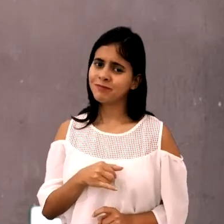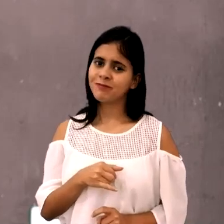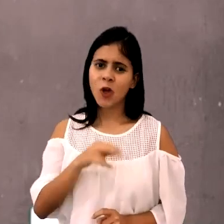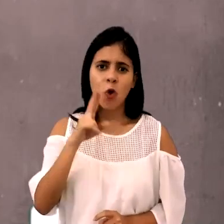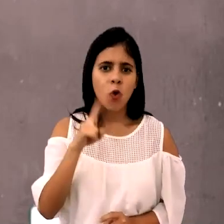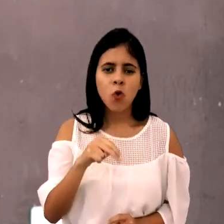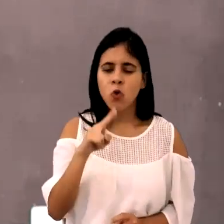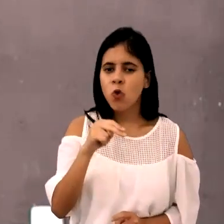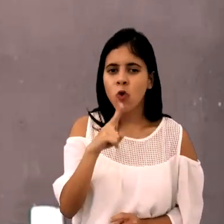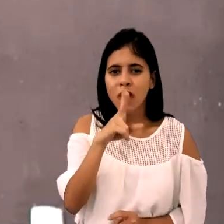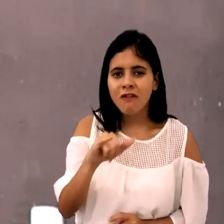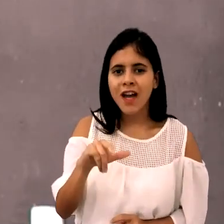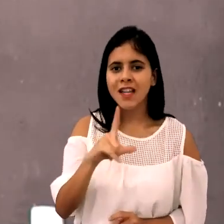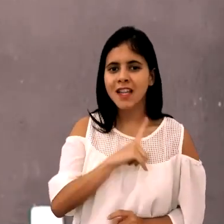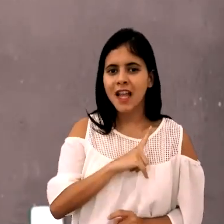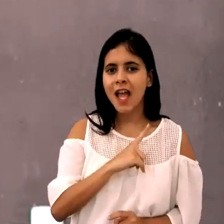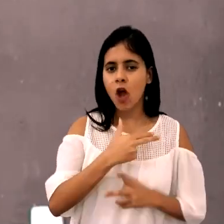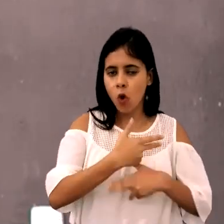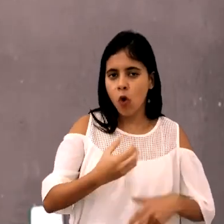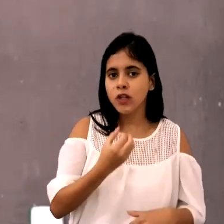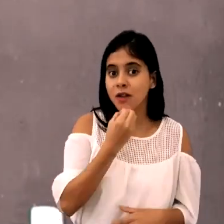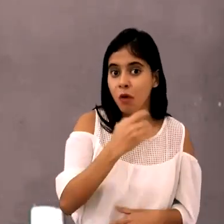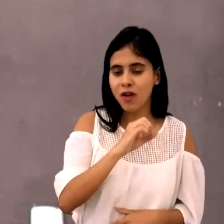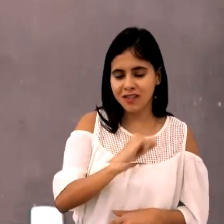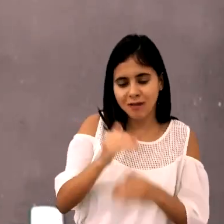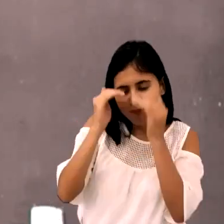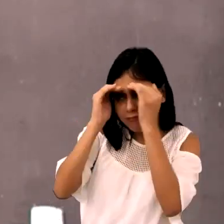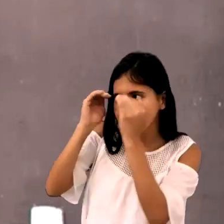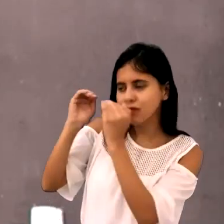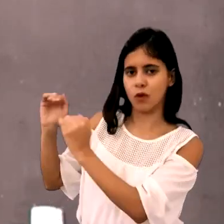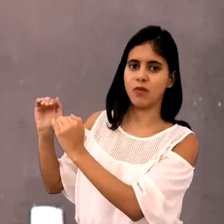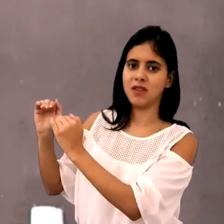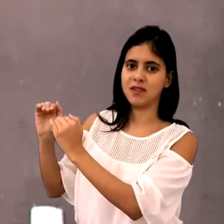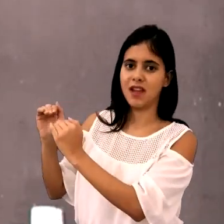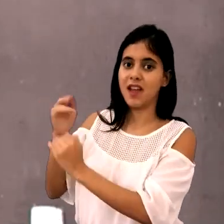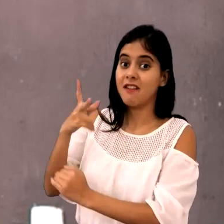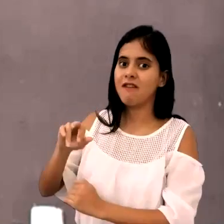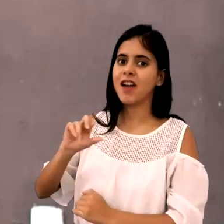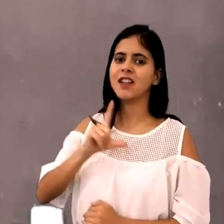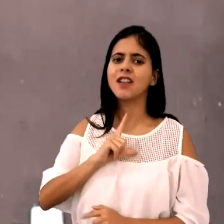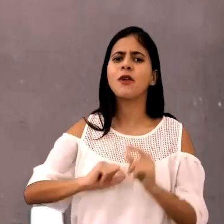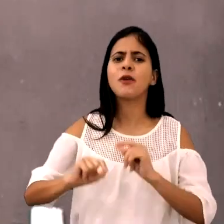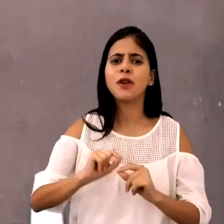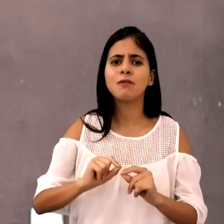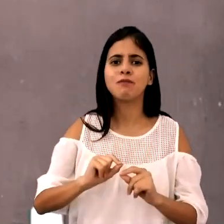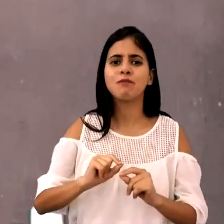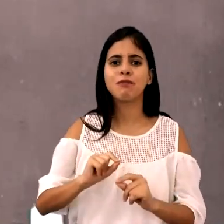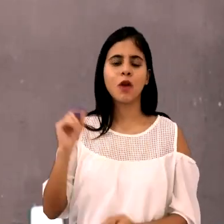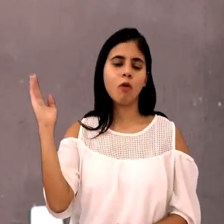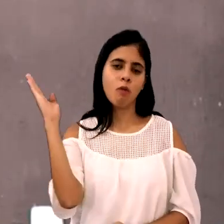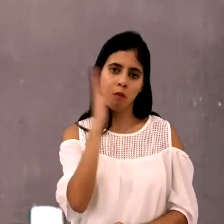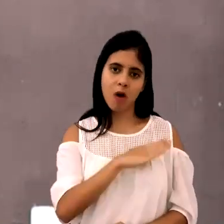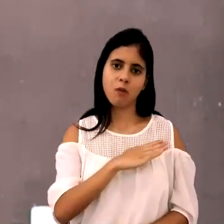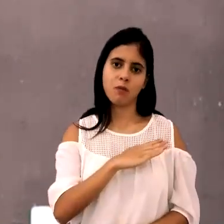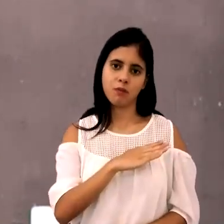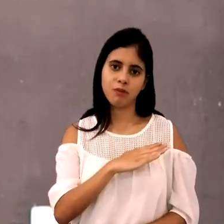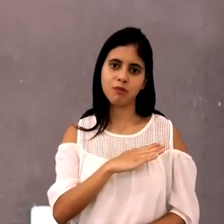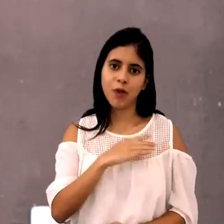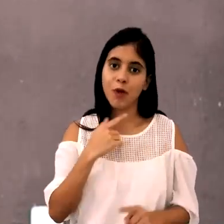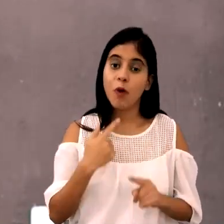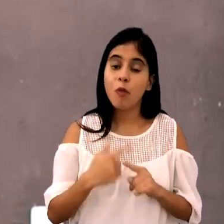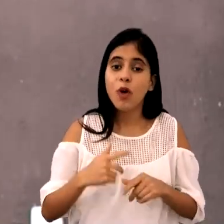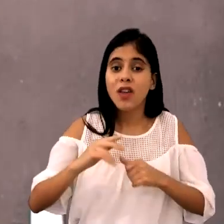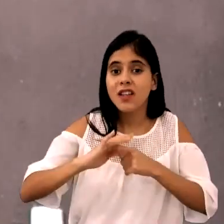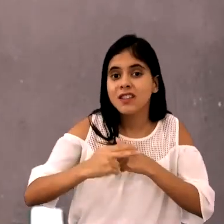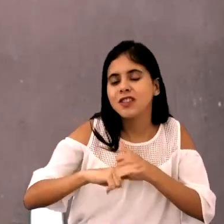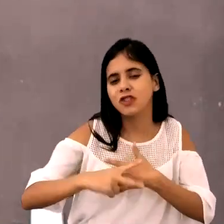Nunca virá algo bom da desobediência. O que vai vir é muita dor e frustração. Serão resultado de caminhos dos que desprezam a palavra de Deus.